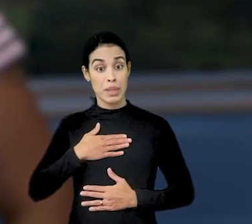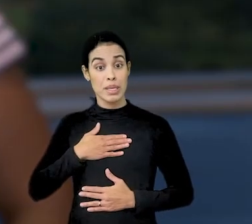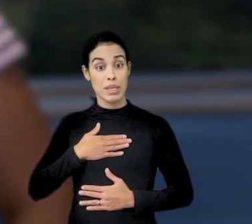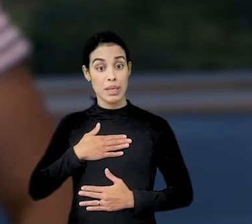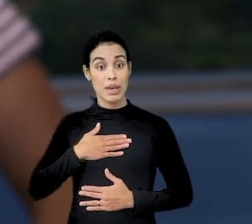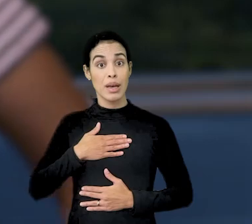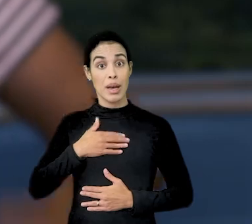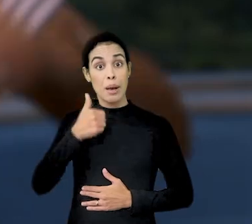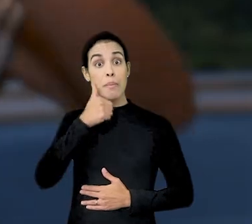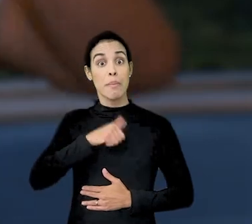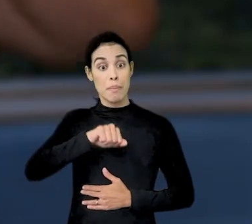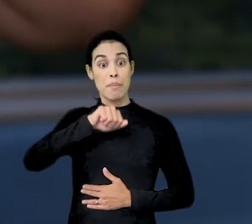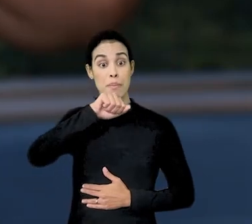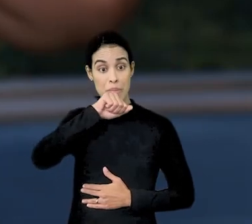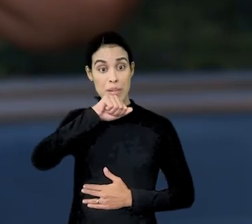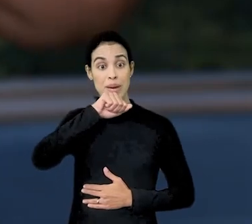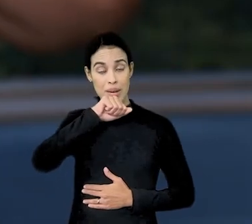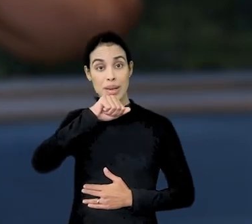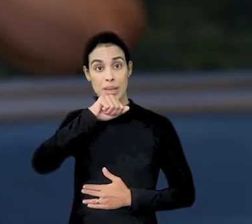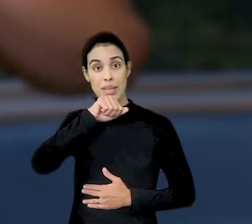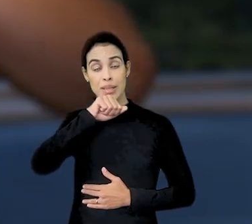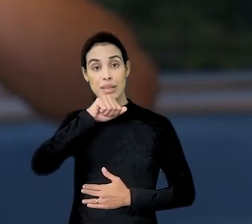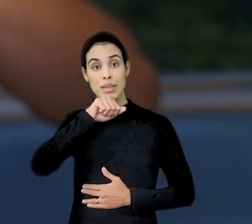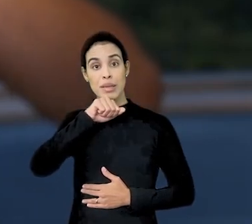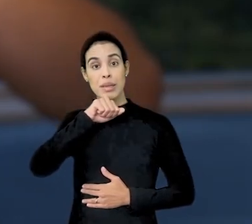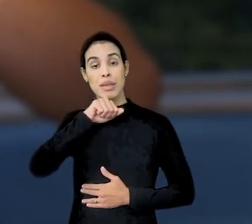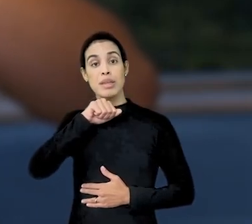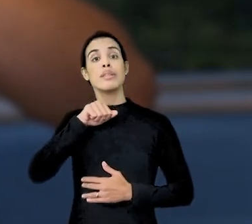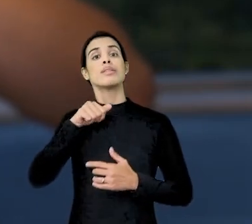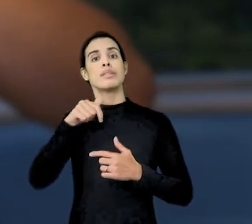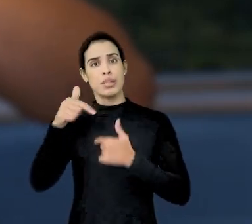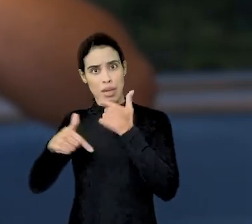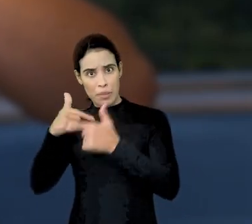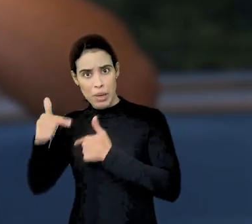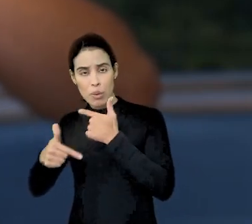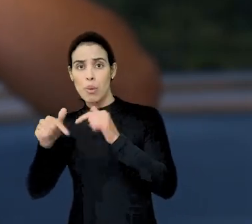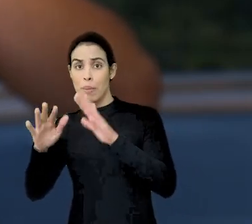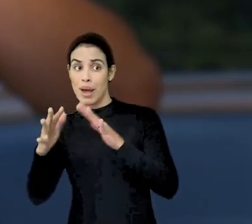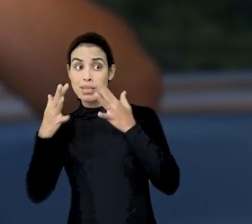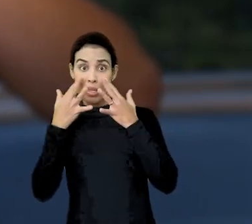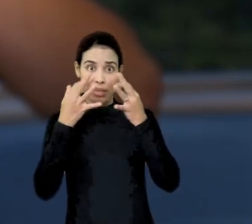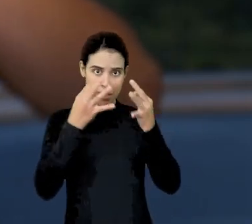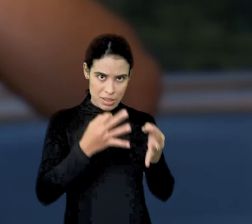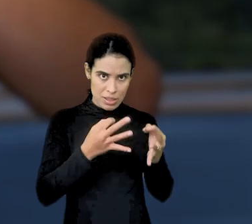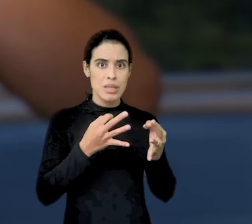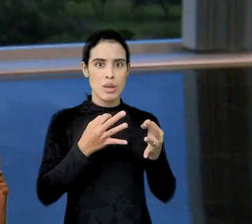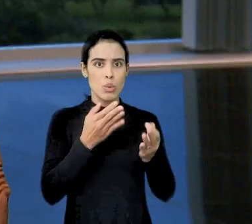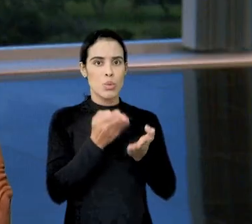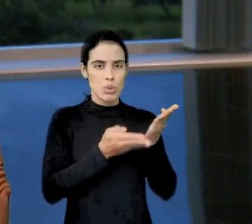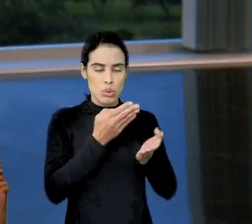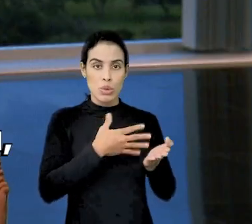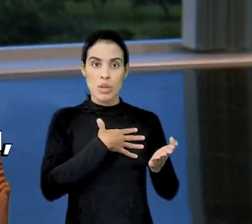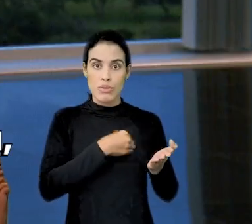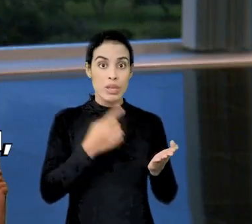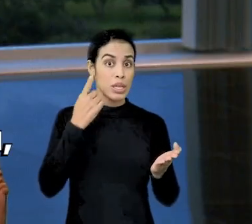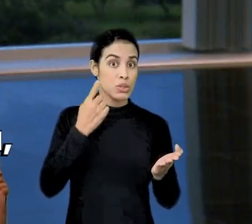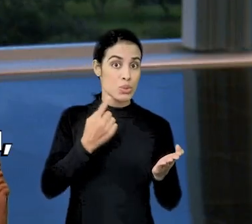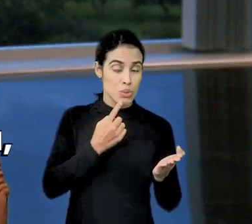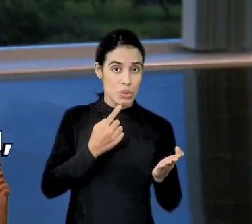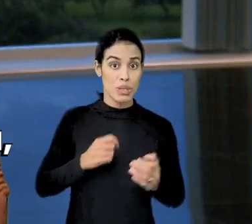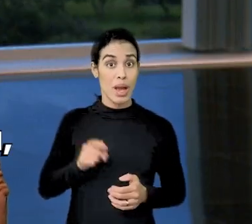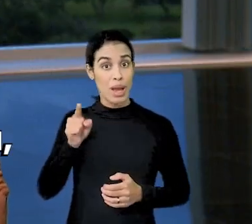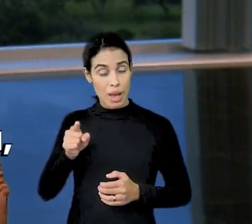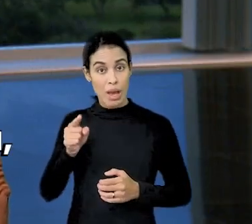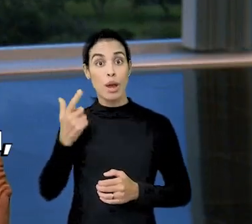Minha mãe era professora de psicologia, elas cumpriam com a filha enxuta. Ela